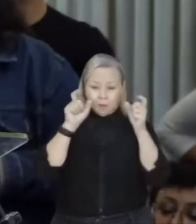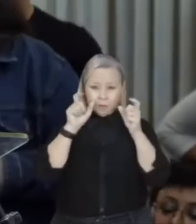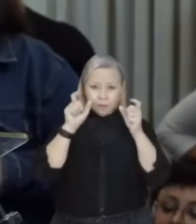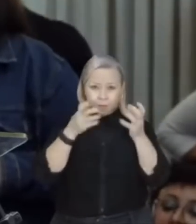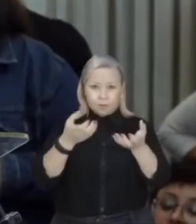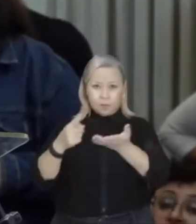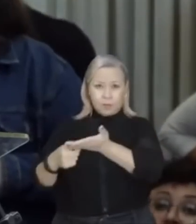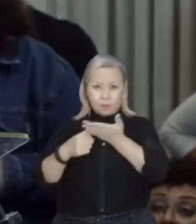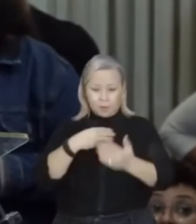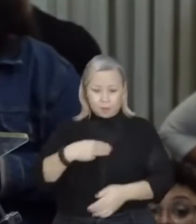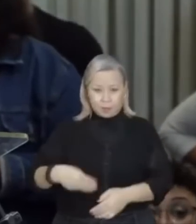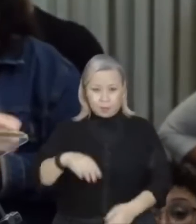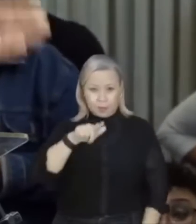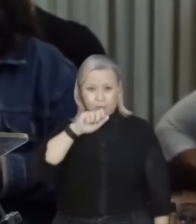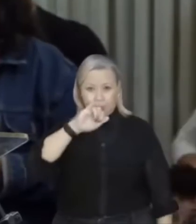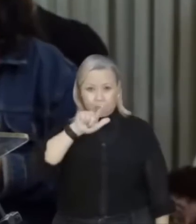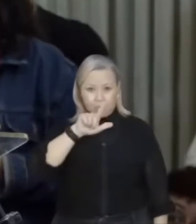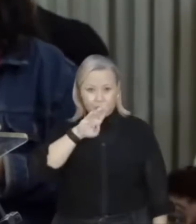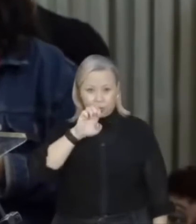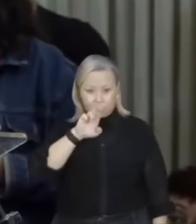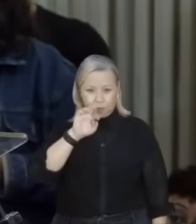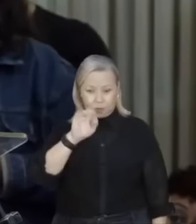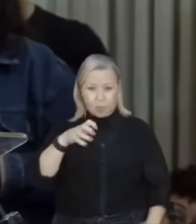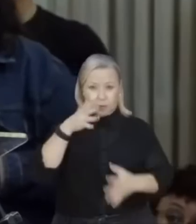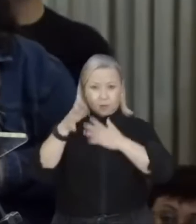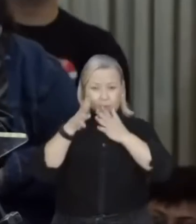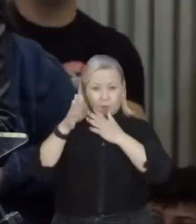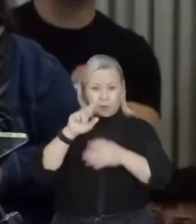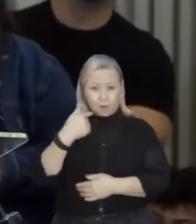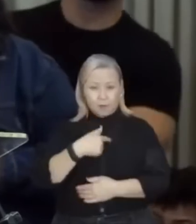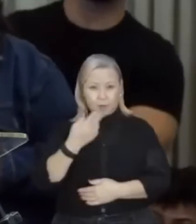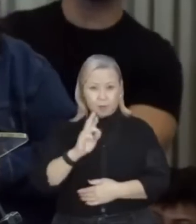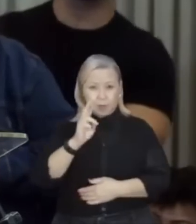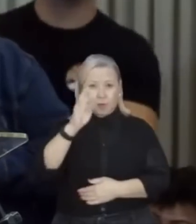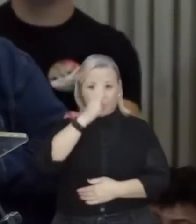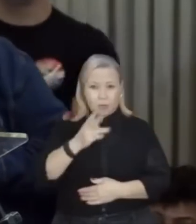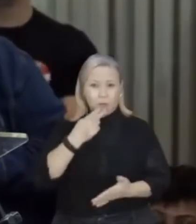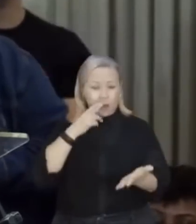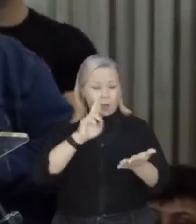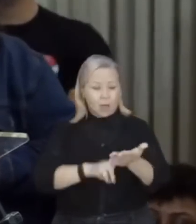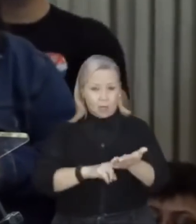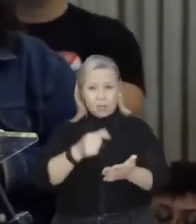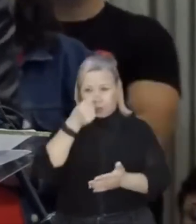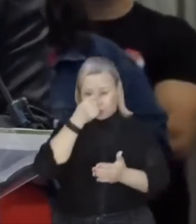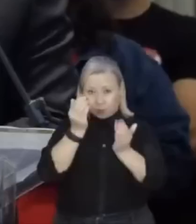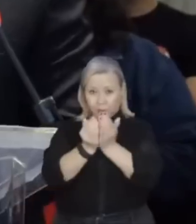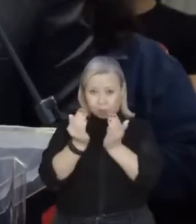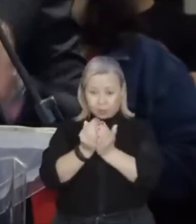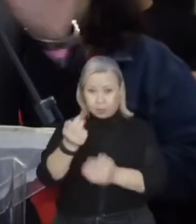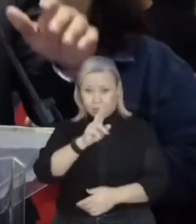Gilberto Carvalho para ser a nossa voz e apresentar ao Brasil a carta dos evangélicos em nome do presidente